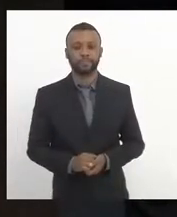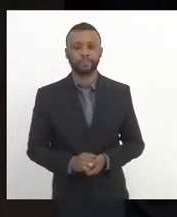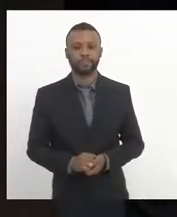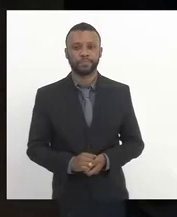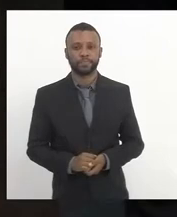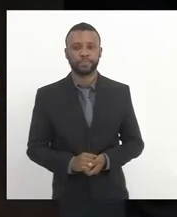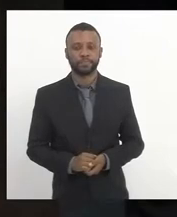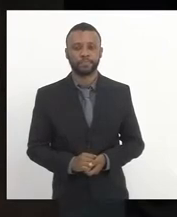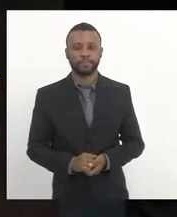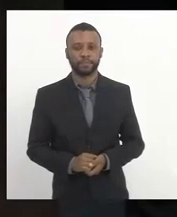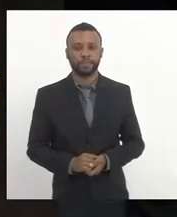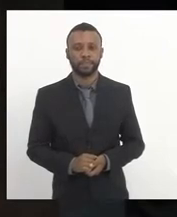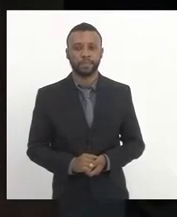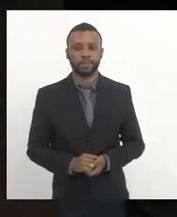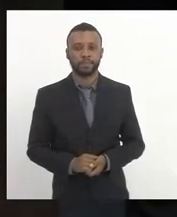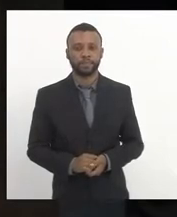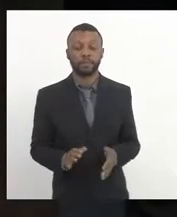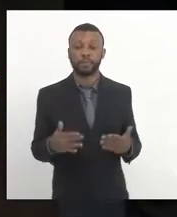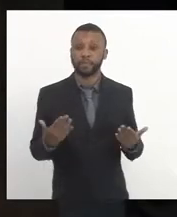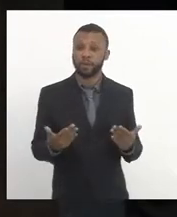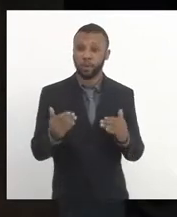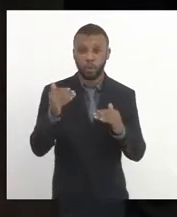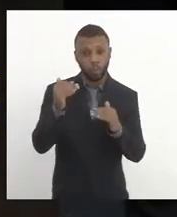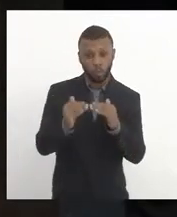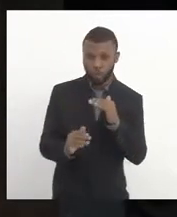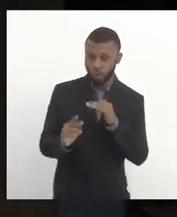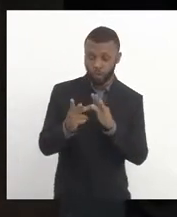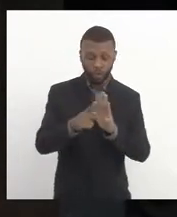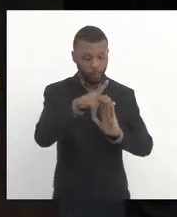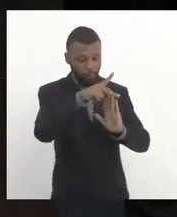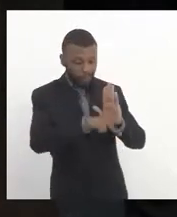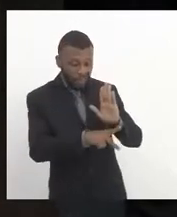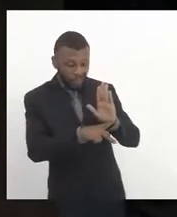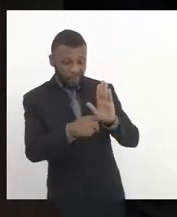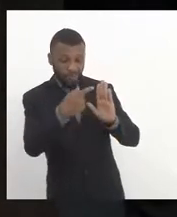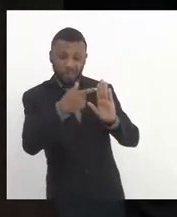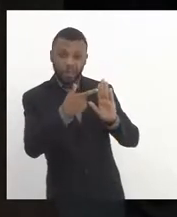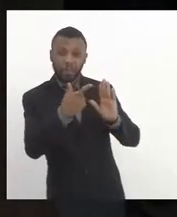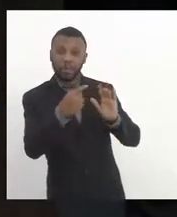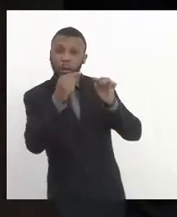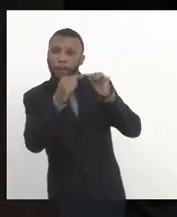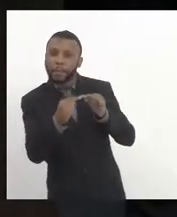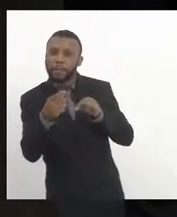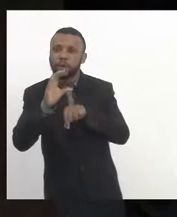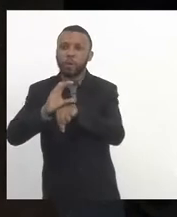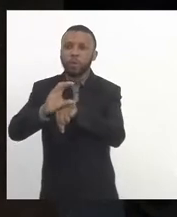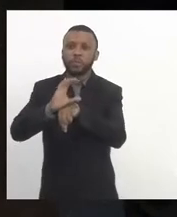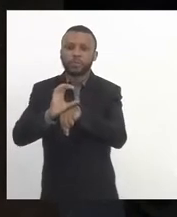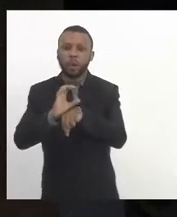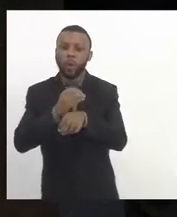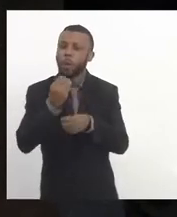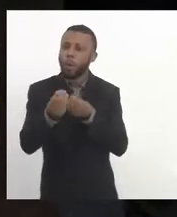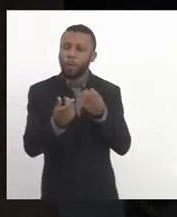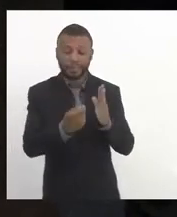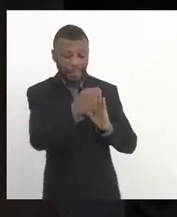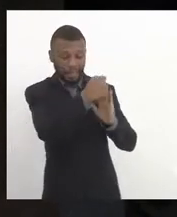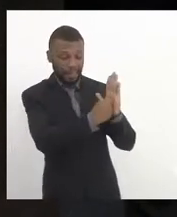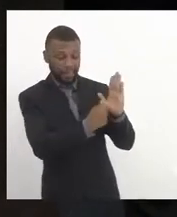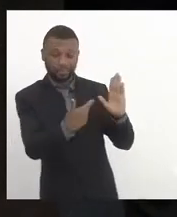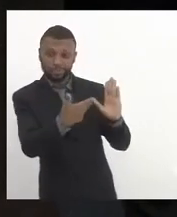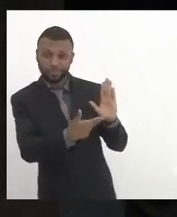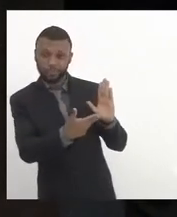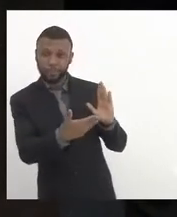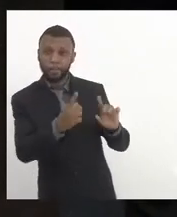Eu não concordo que o projeto, da forma como está, seja constitucional. Mas eu